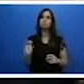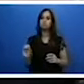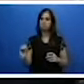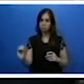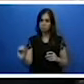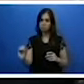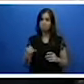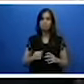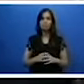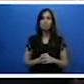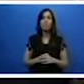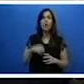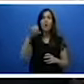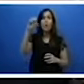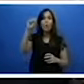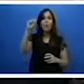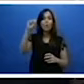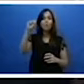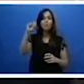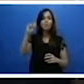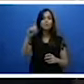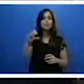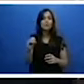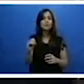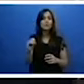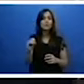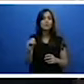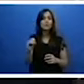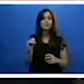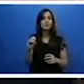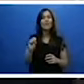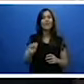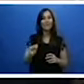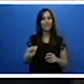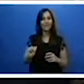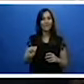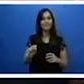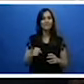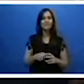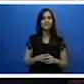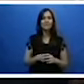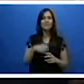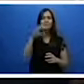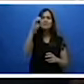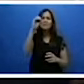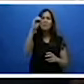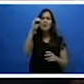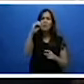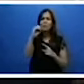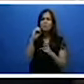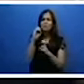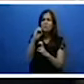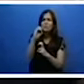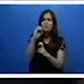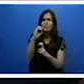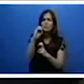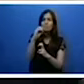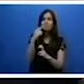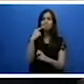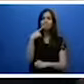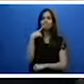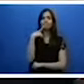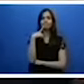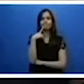zero, zero. Oito menos zero, oito. Zero menos cinco,